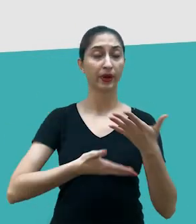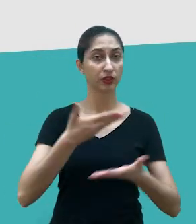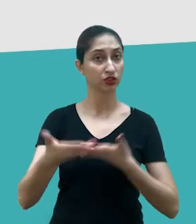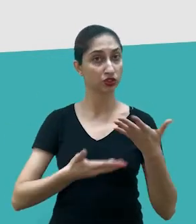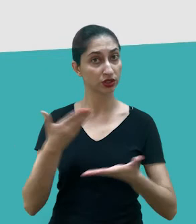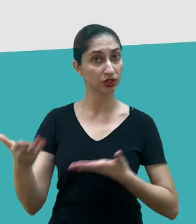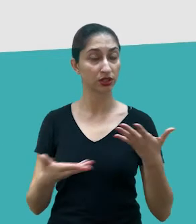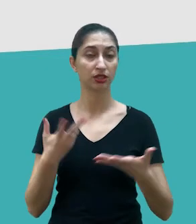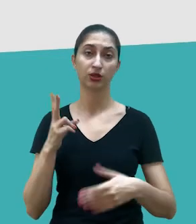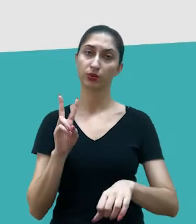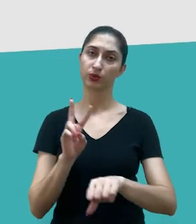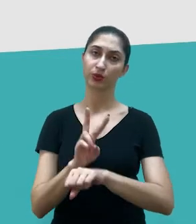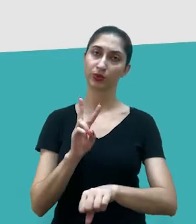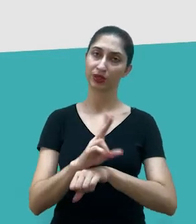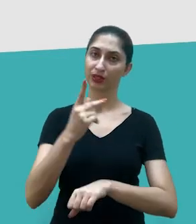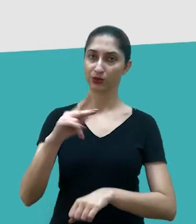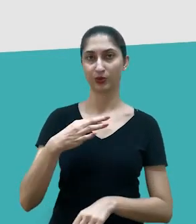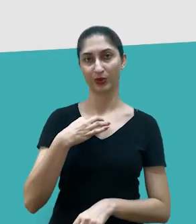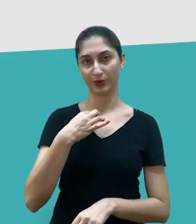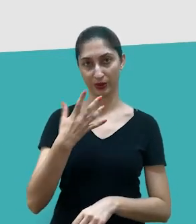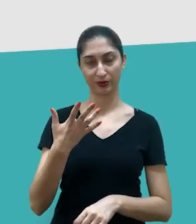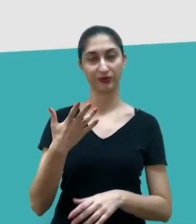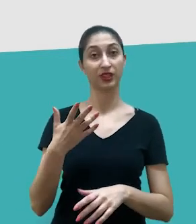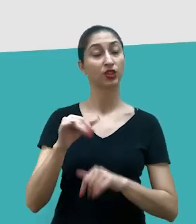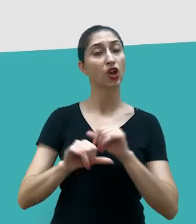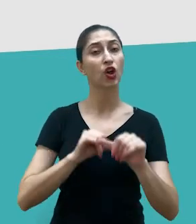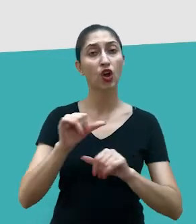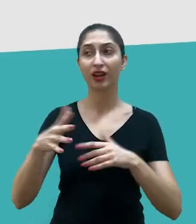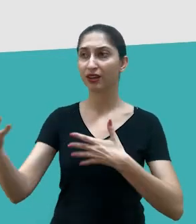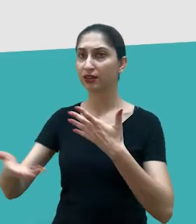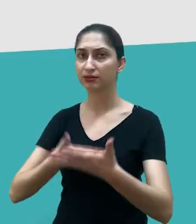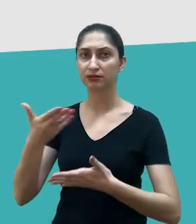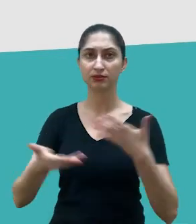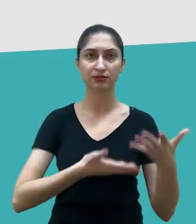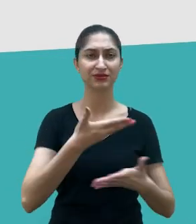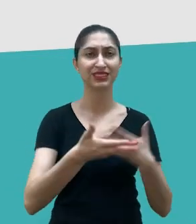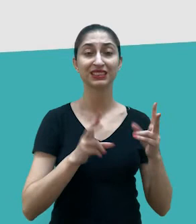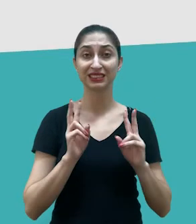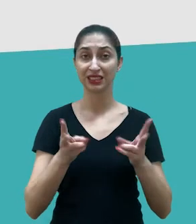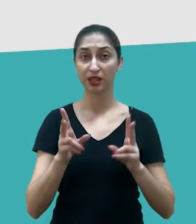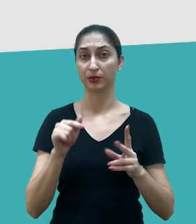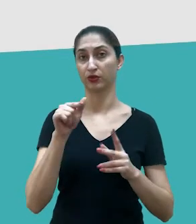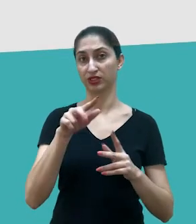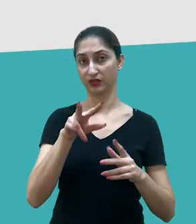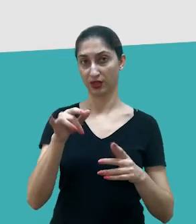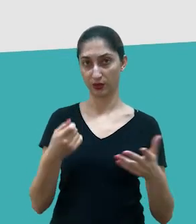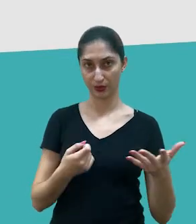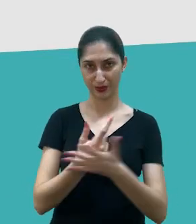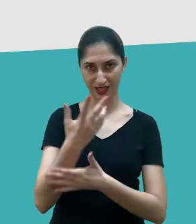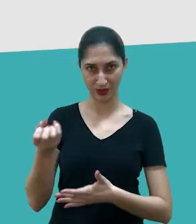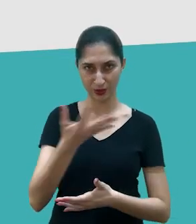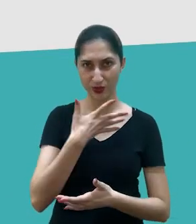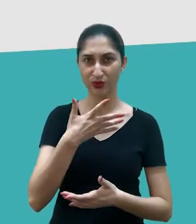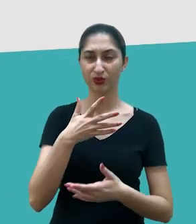compartilhem e cuide bem das suas roupas. Troque peças. Então, cada vez que você for comprar algo novo, não